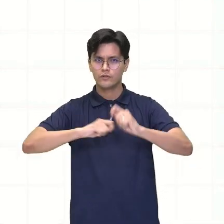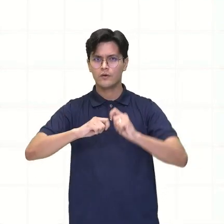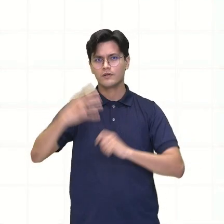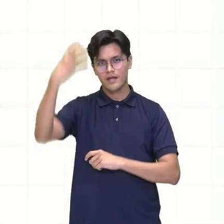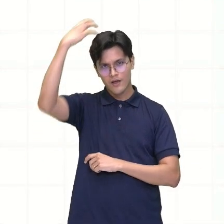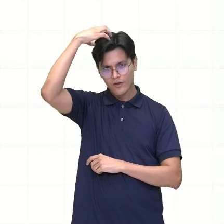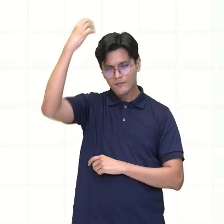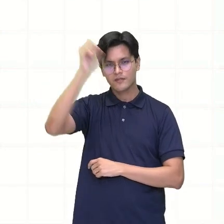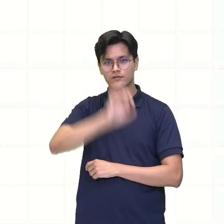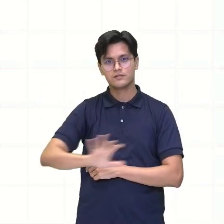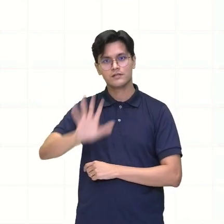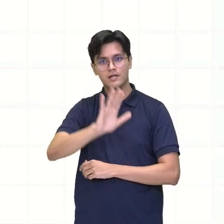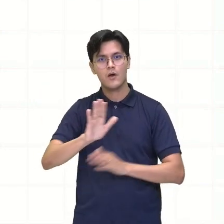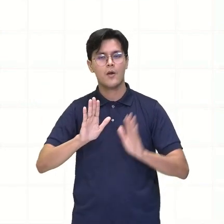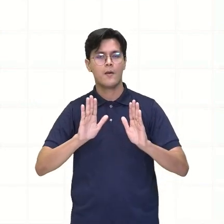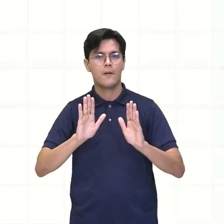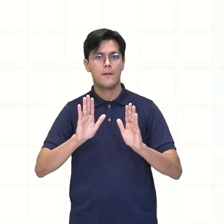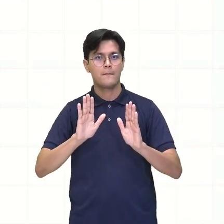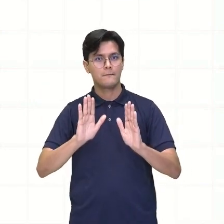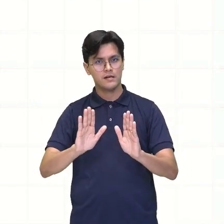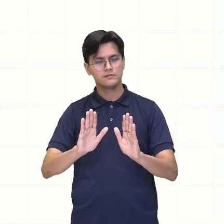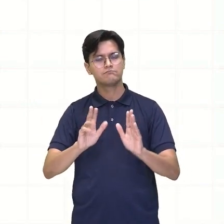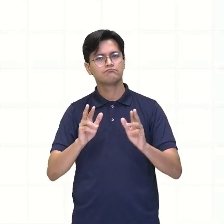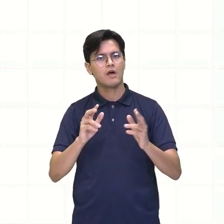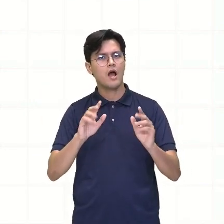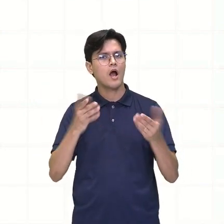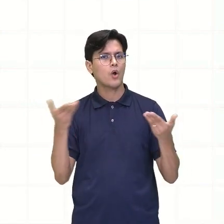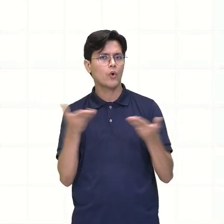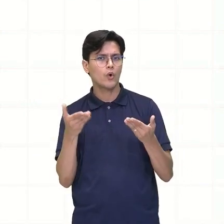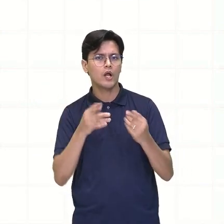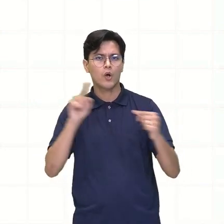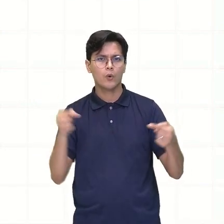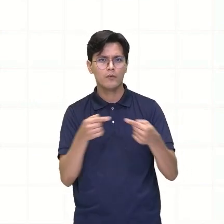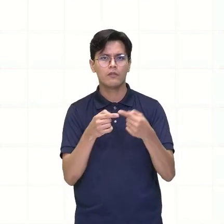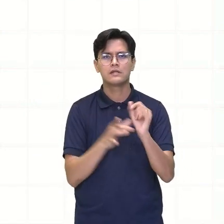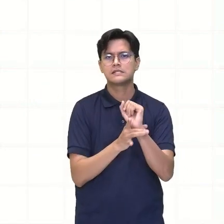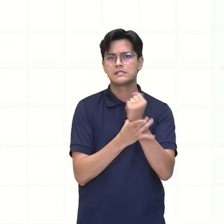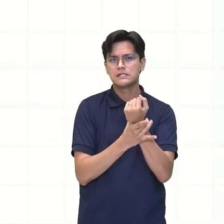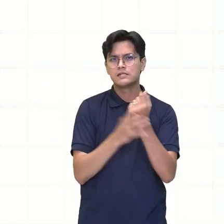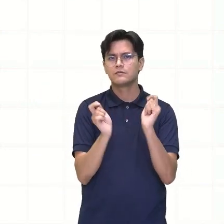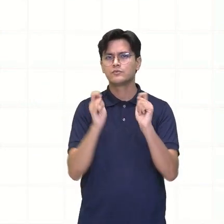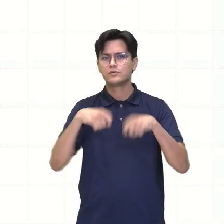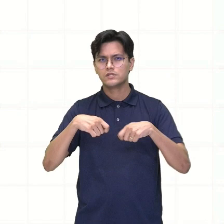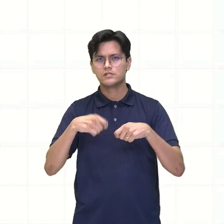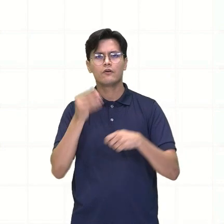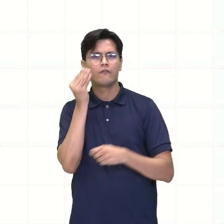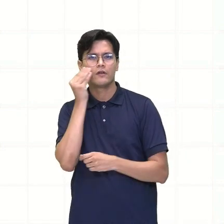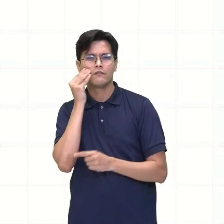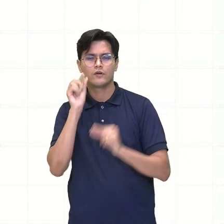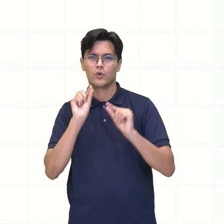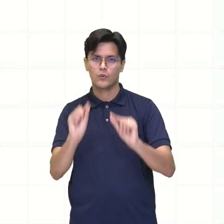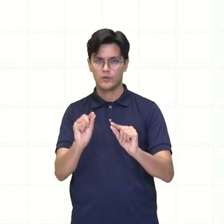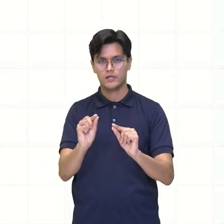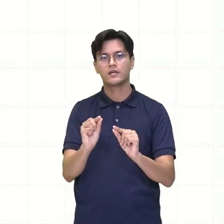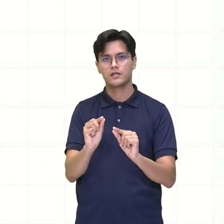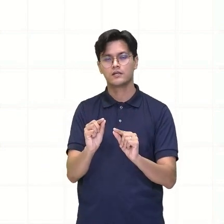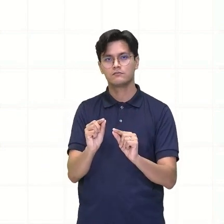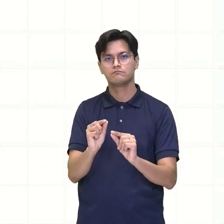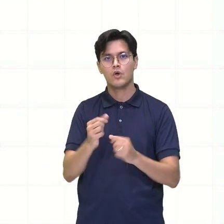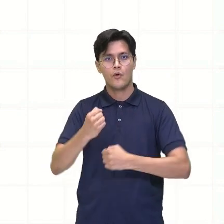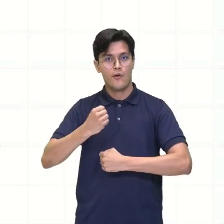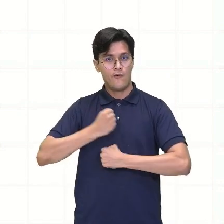nacional. No que tange à segurança, vamos verificar a questão da formação do exército